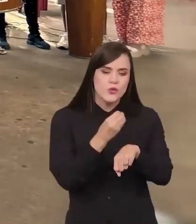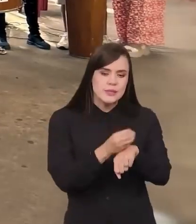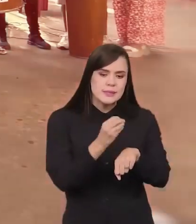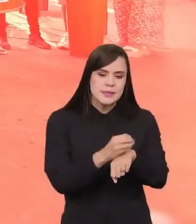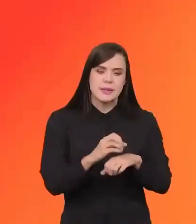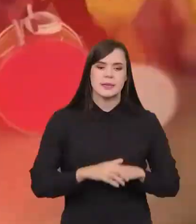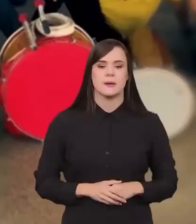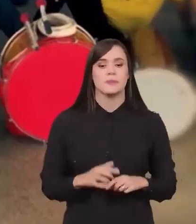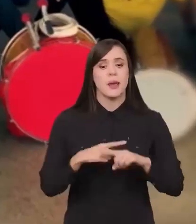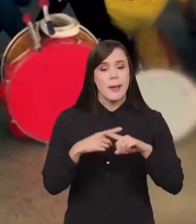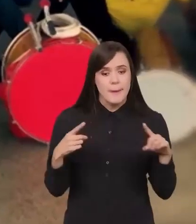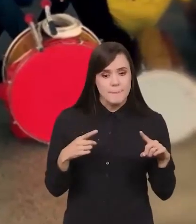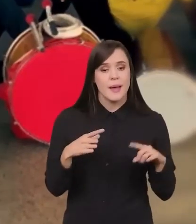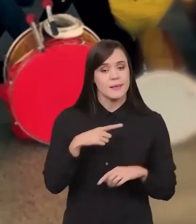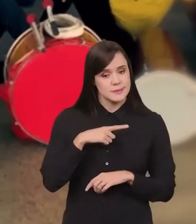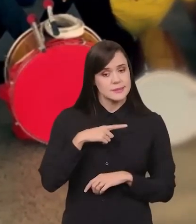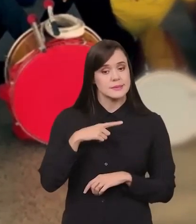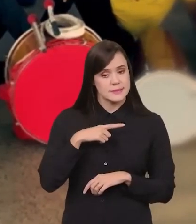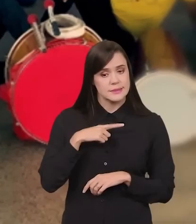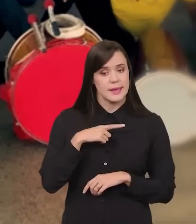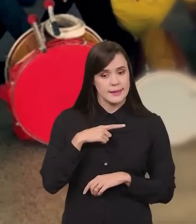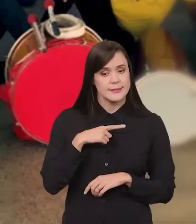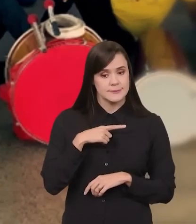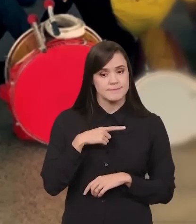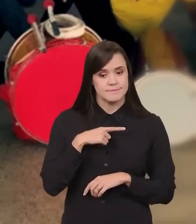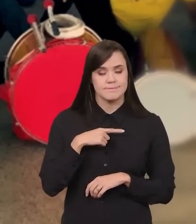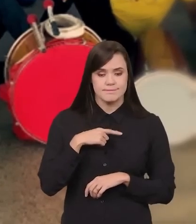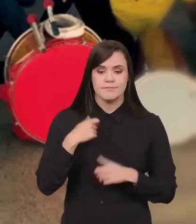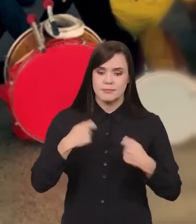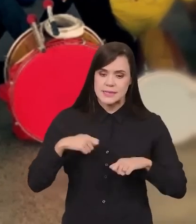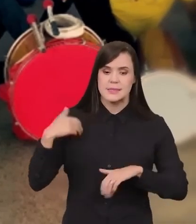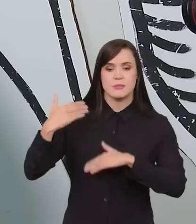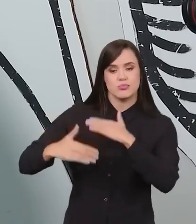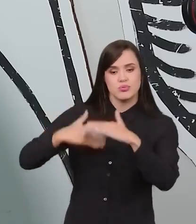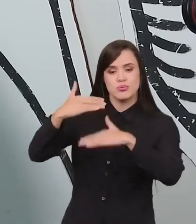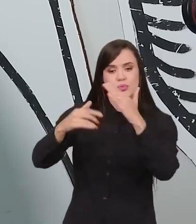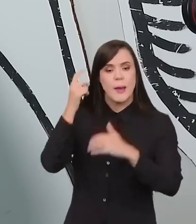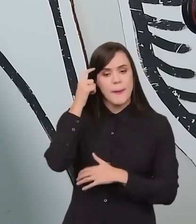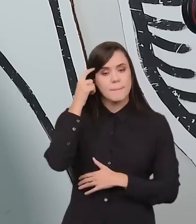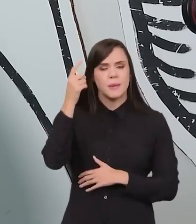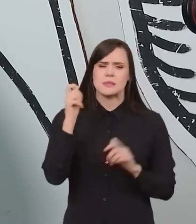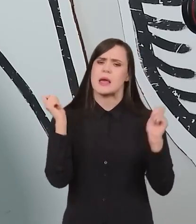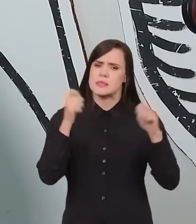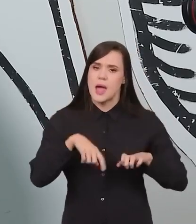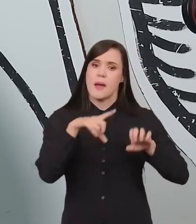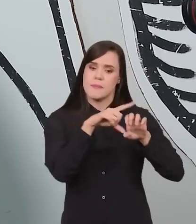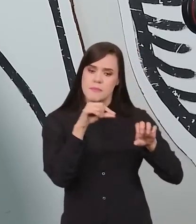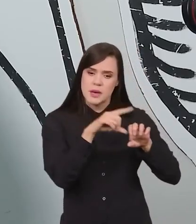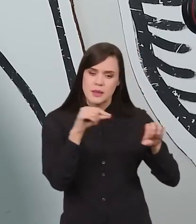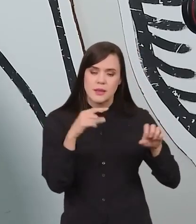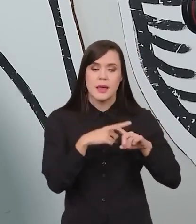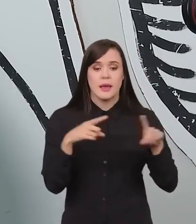oficinas, mas ainda tem muito ainda a crescer. É pensar que realmente pode empreender,